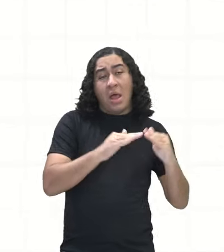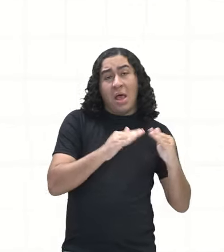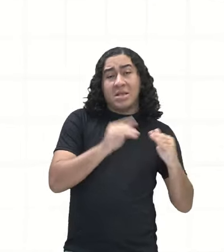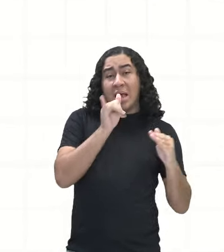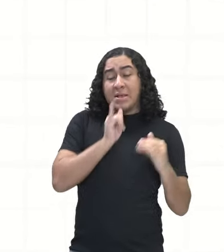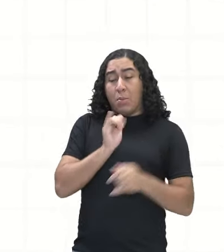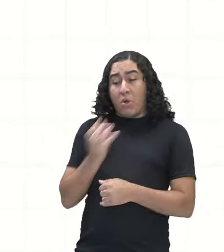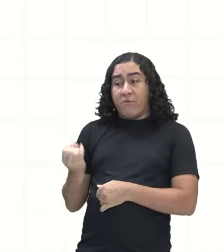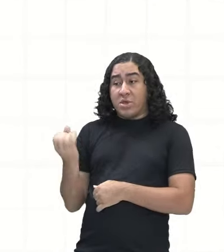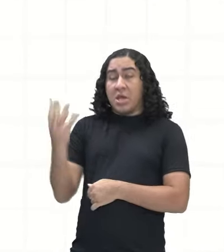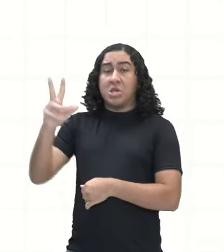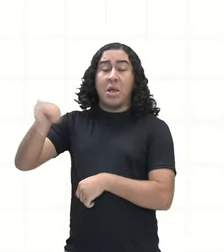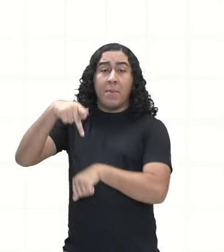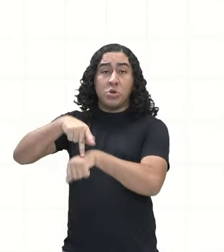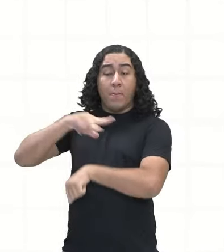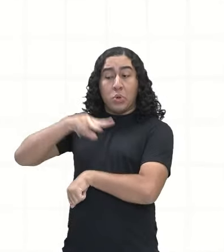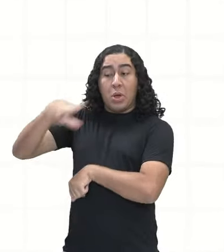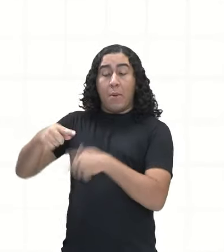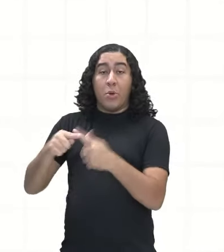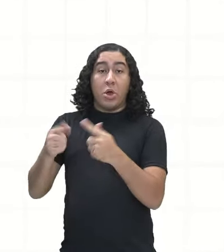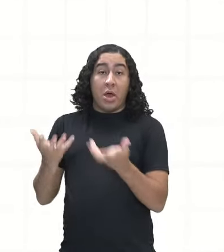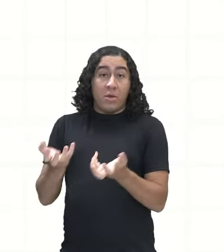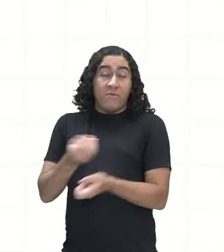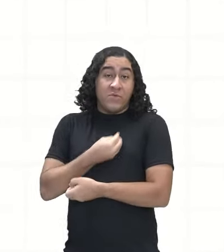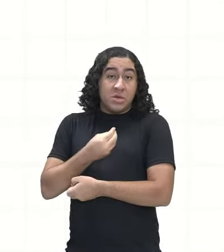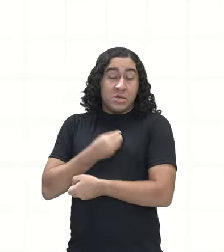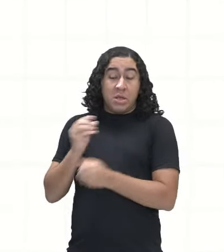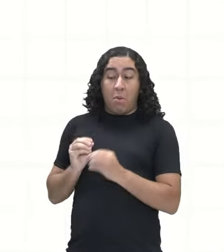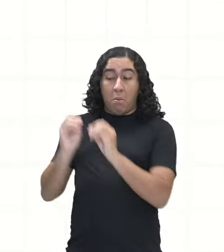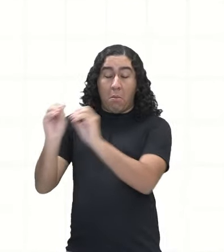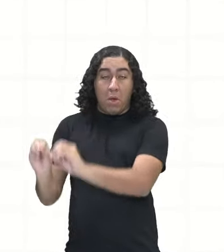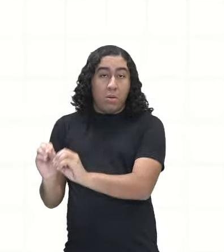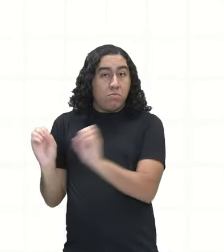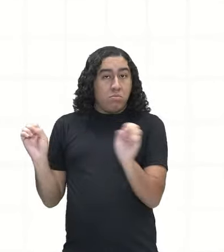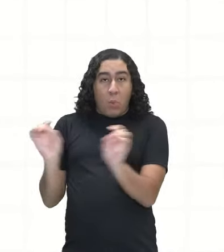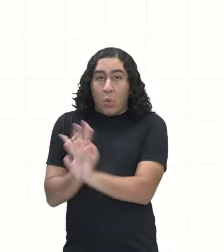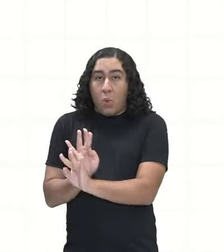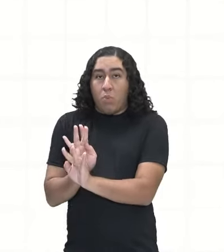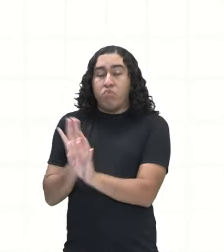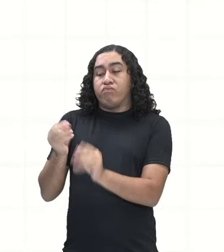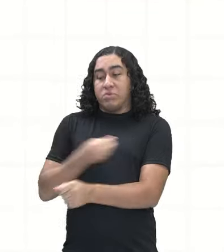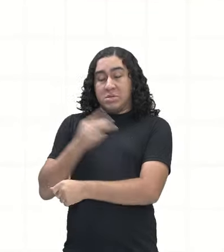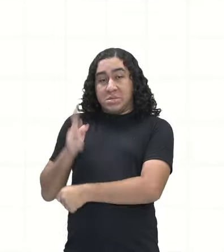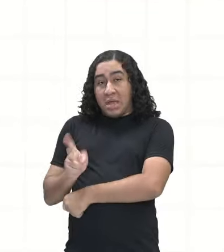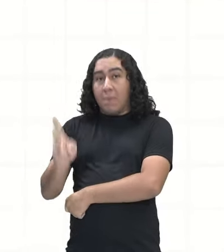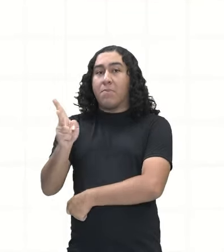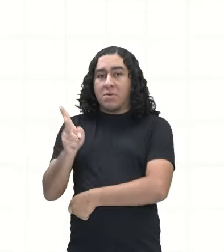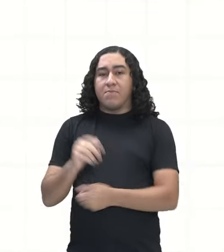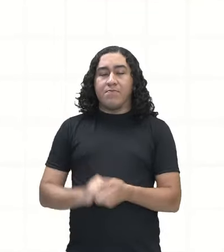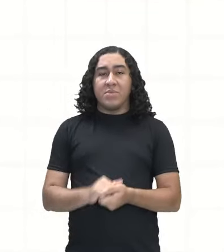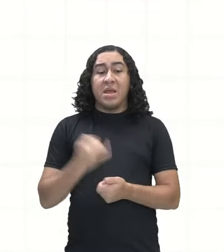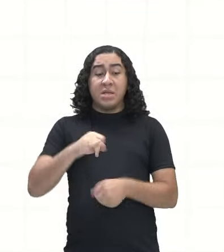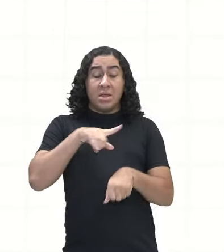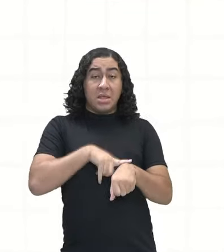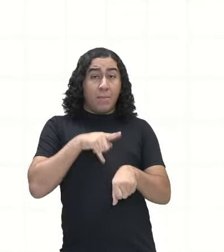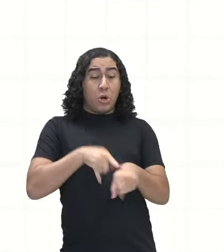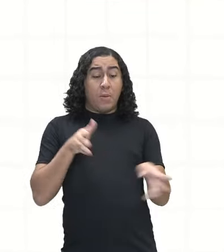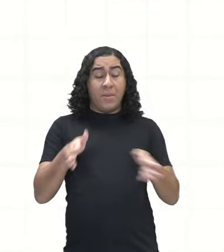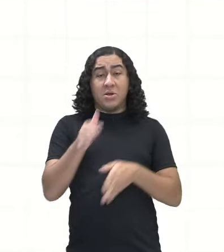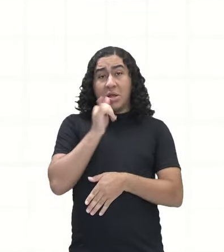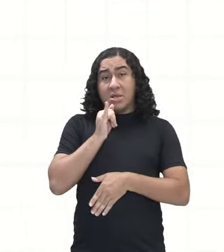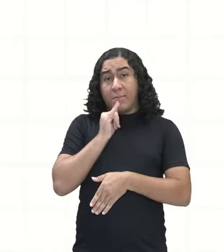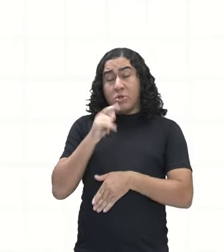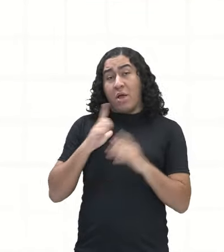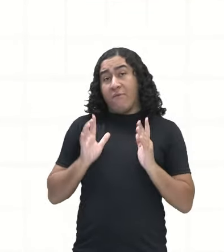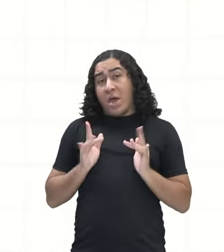Portugal porque eu quero morar lá eu fui viver lá em Portugal definitiva temporária é quando eu vou por exemplo passar só